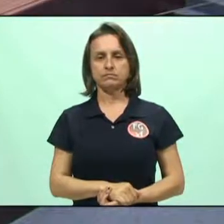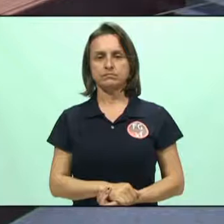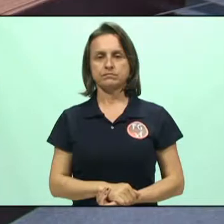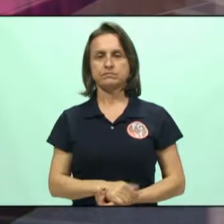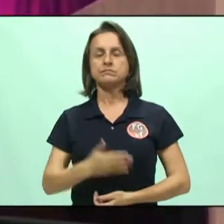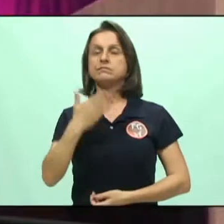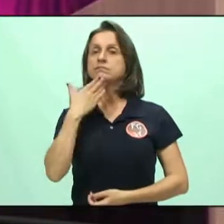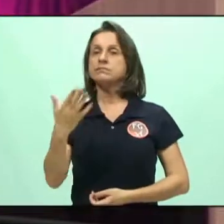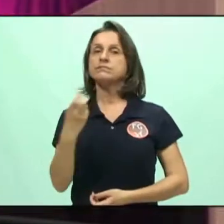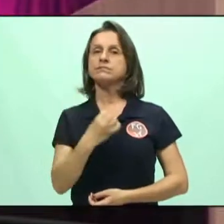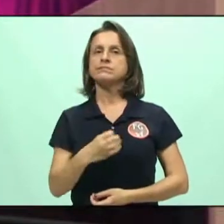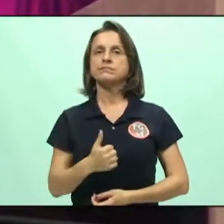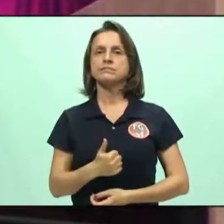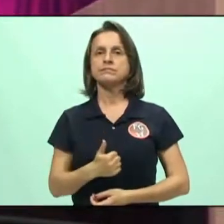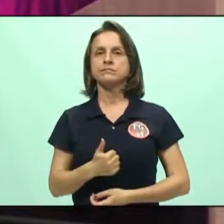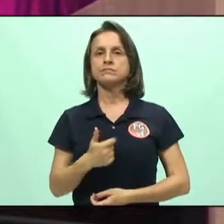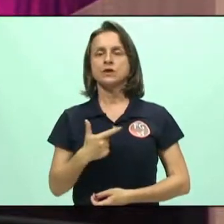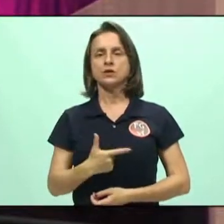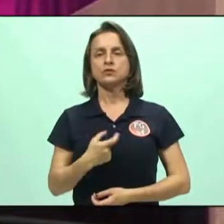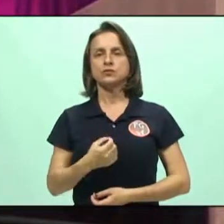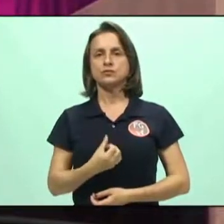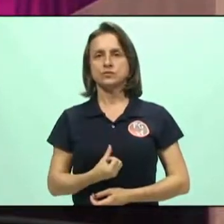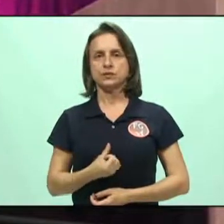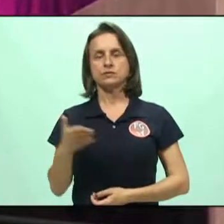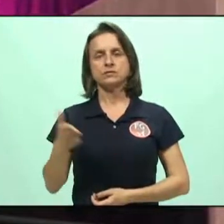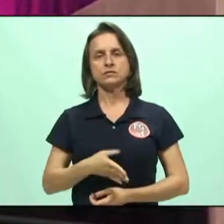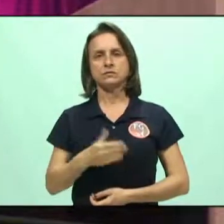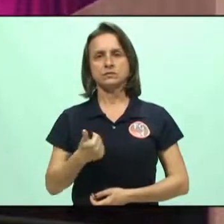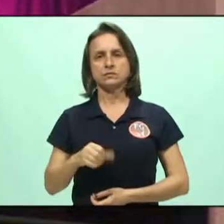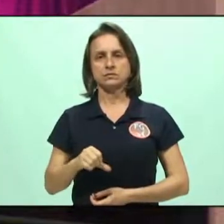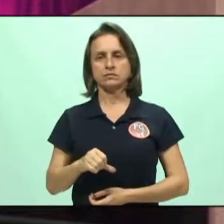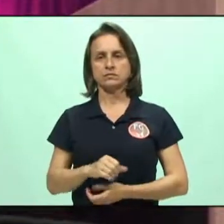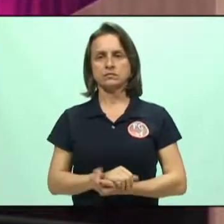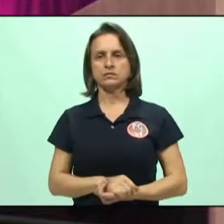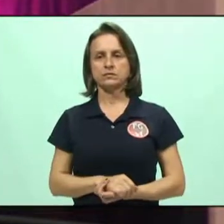requerimento número 206 de 2019